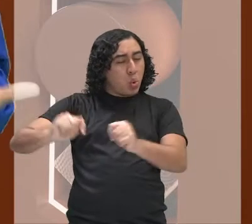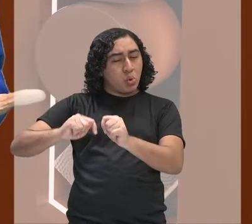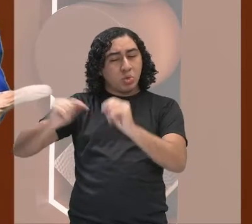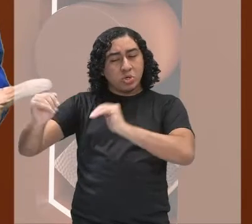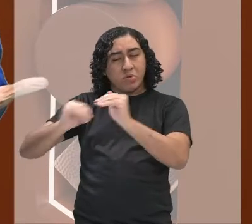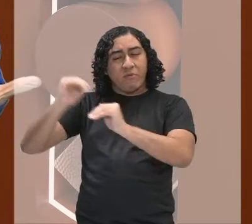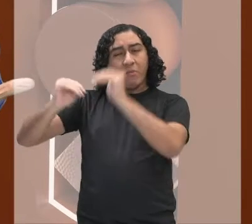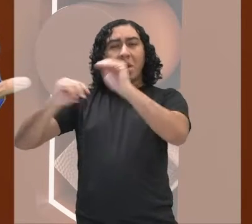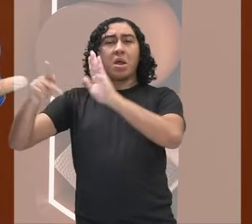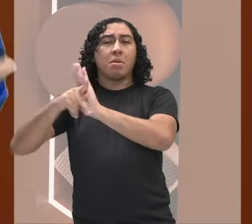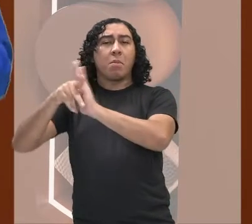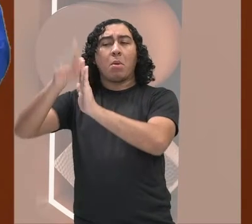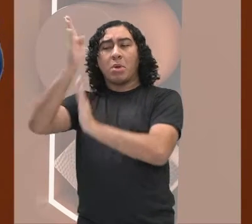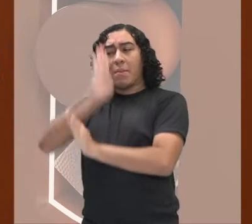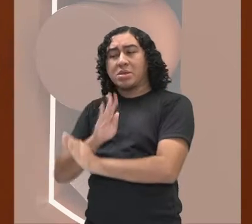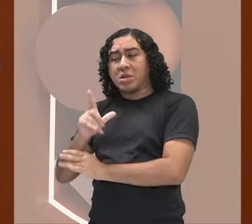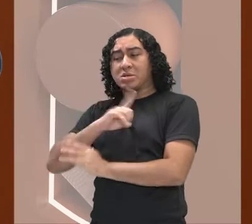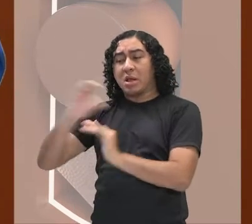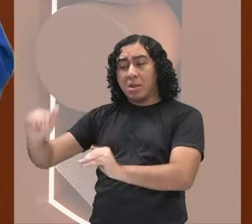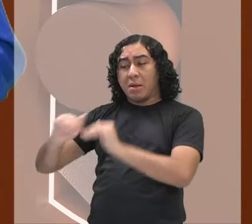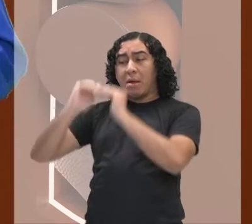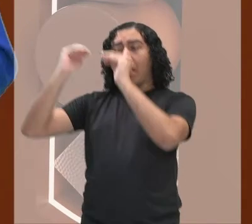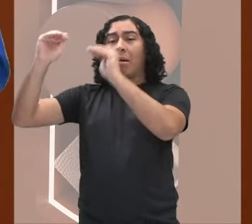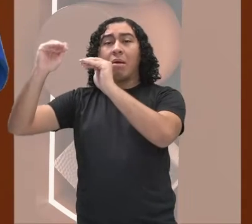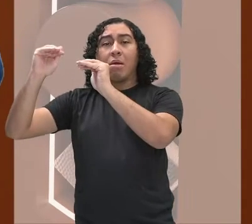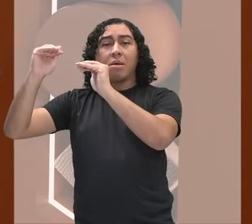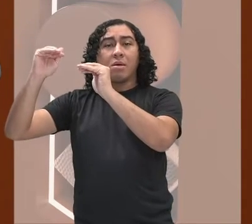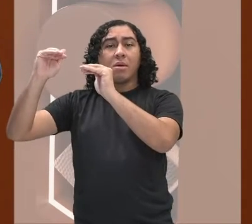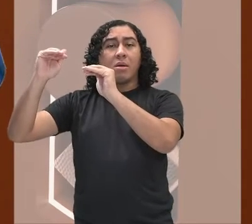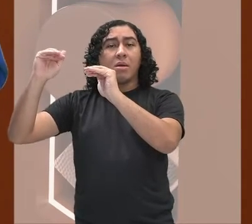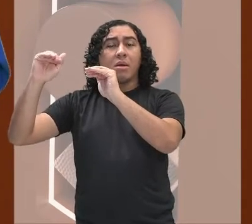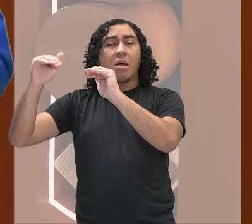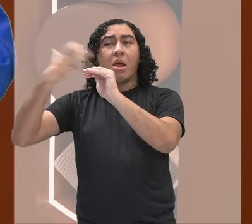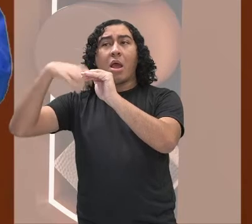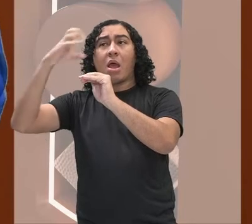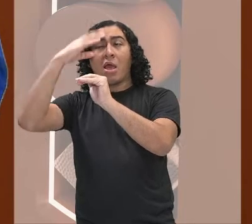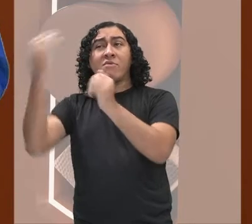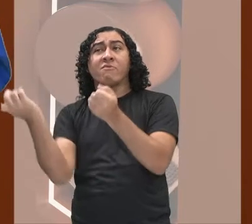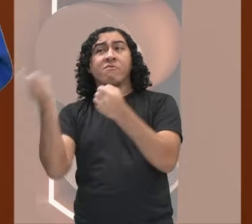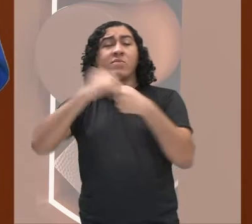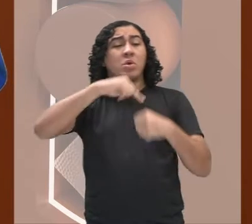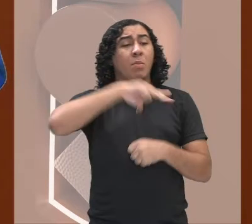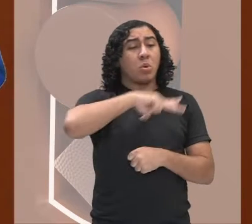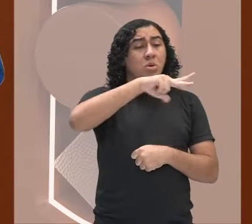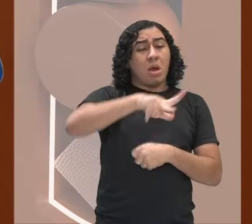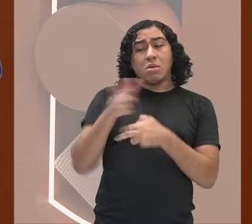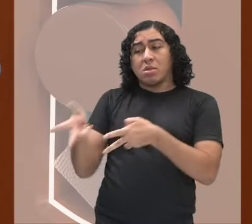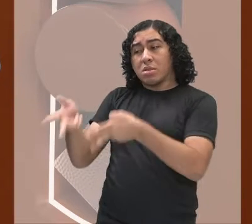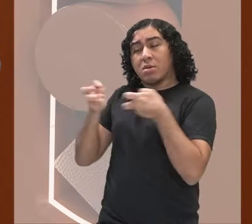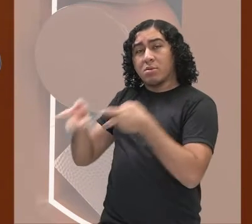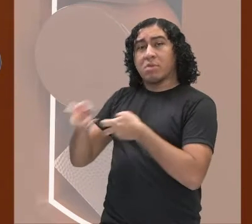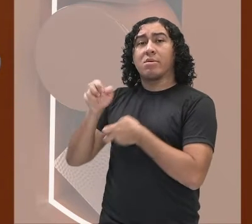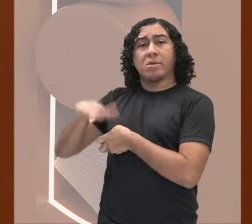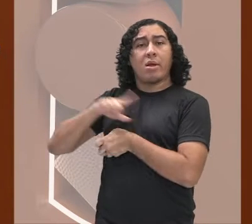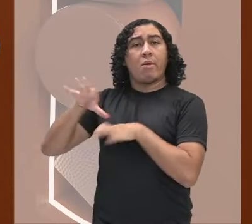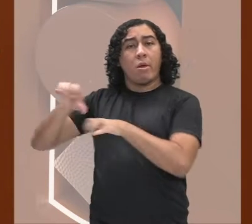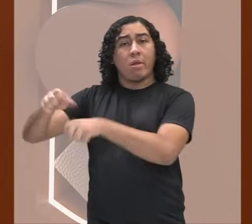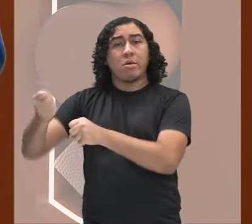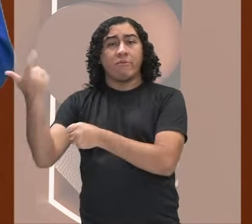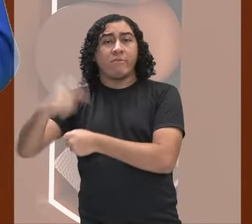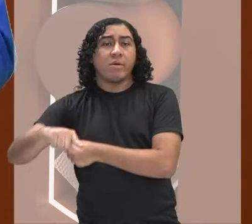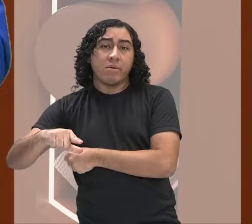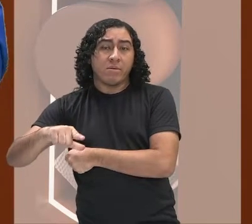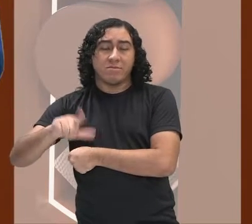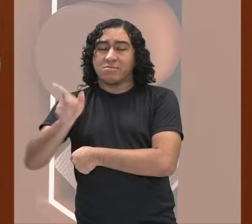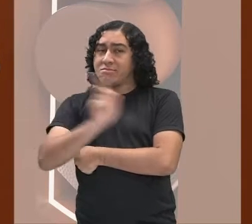Reino Unido, né, chegar agora a voltar a ser colônia, ser explorado como colônia, não dá mais.